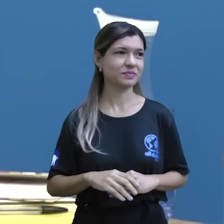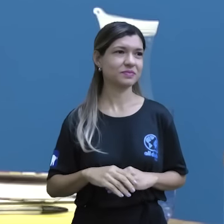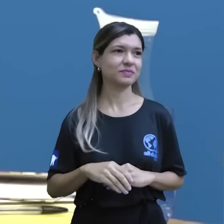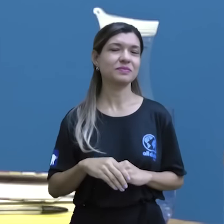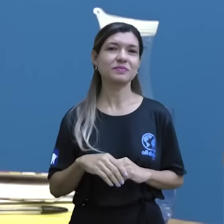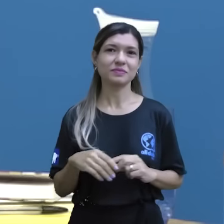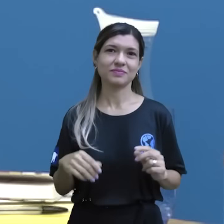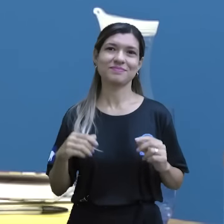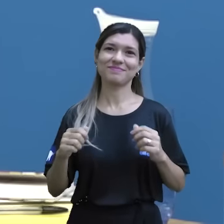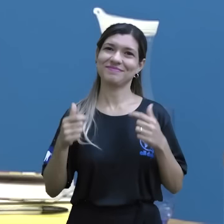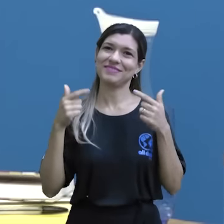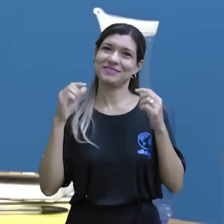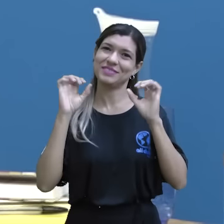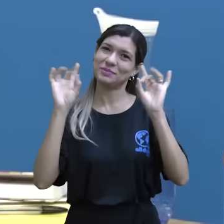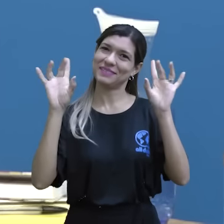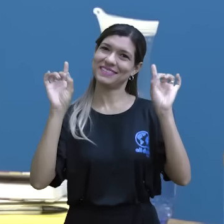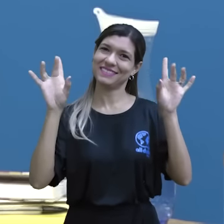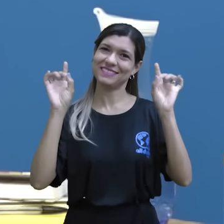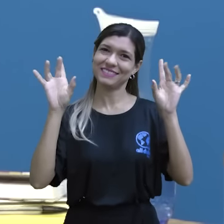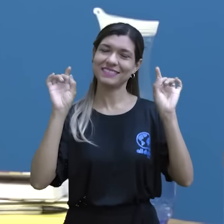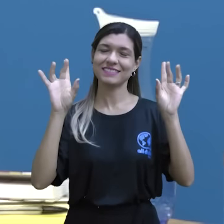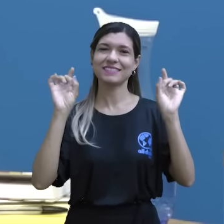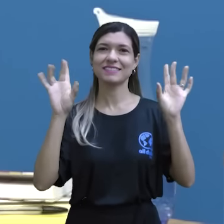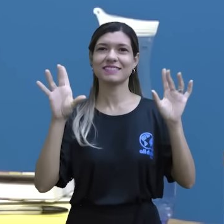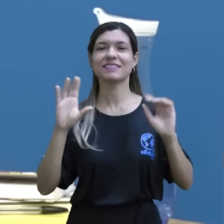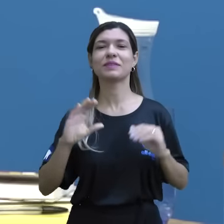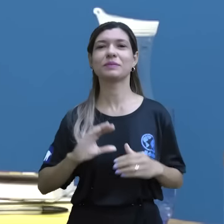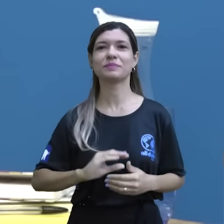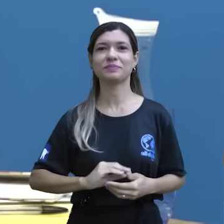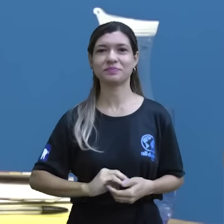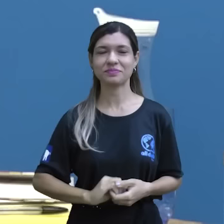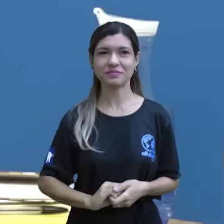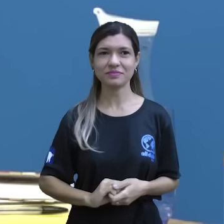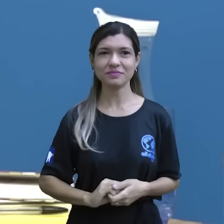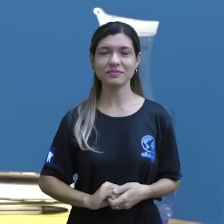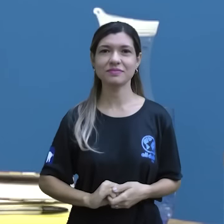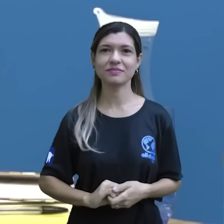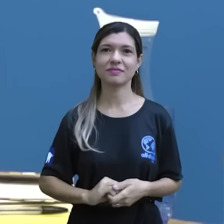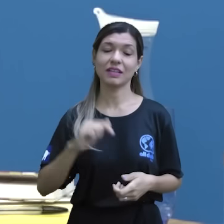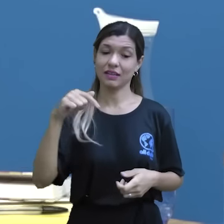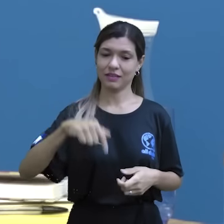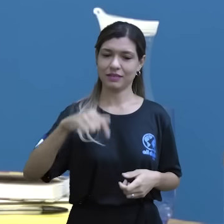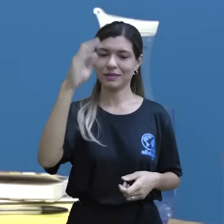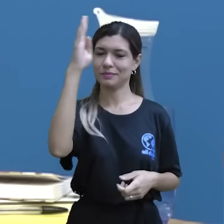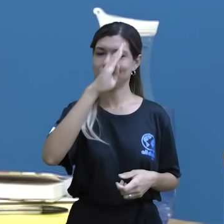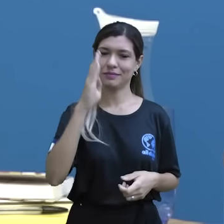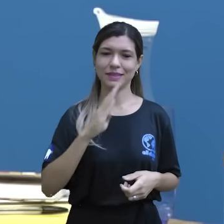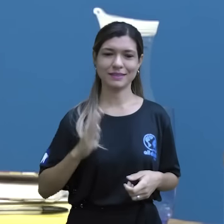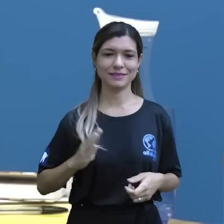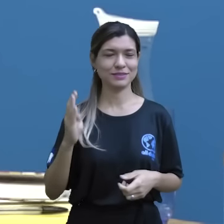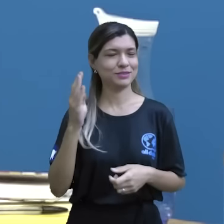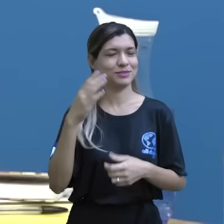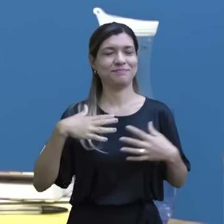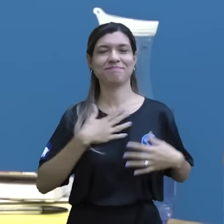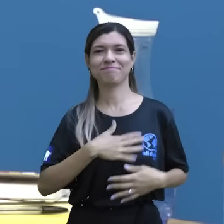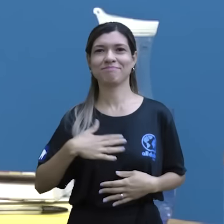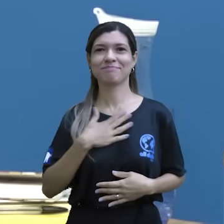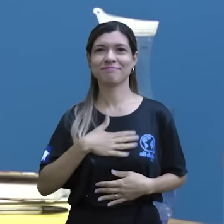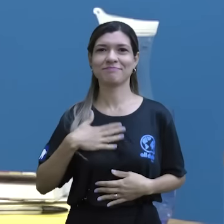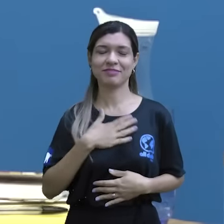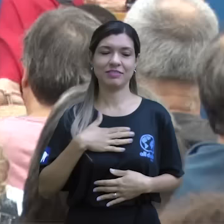para a academia, eu acho que a academia ganha muito com essa grande historiadora que nós temos. E é ela que vai